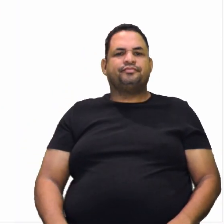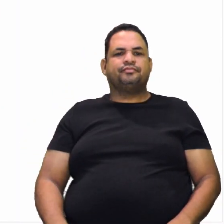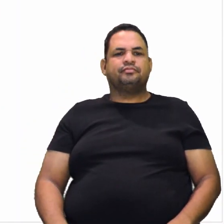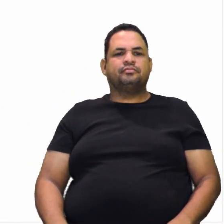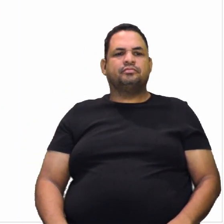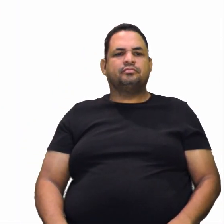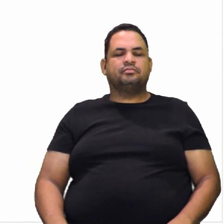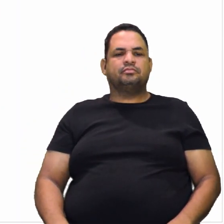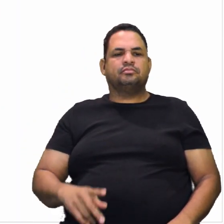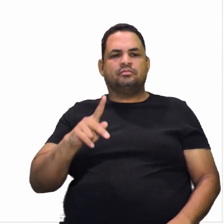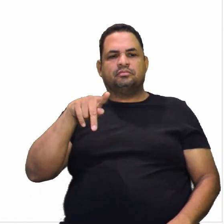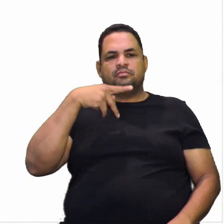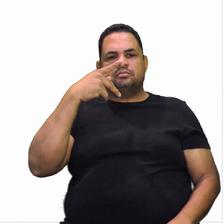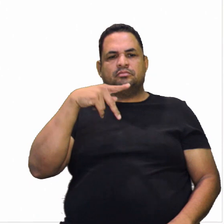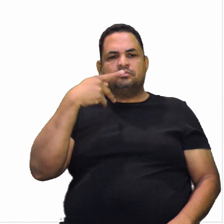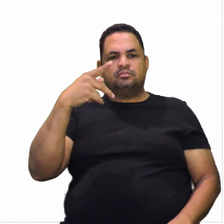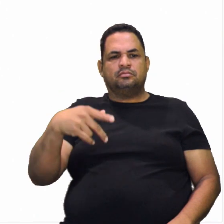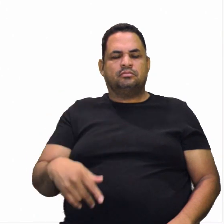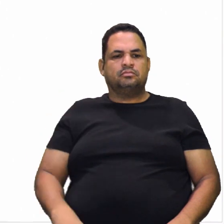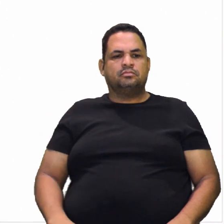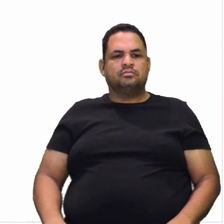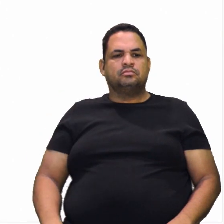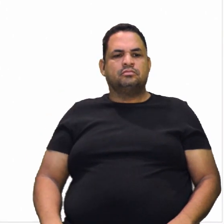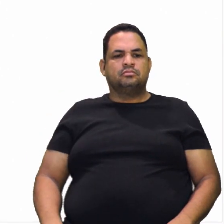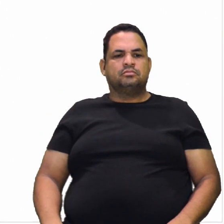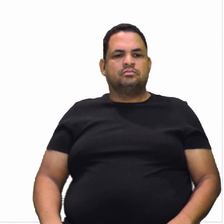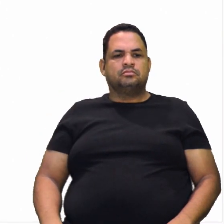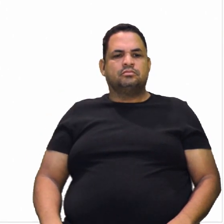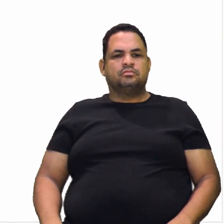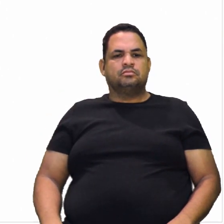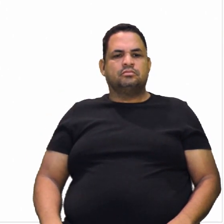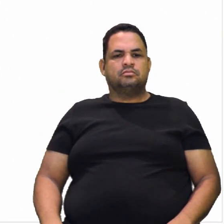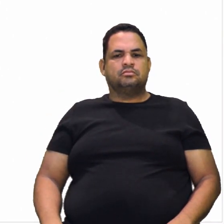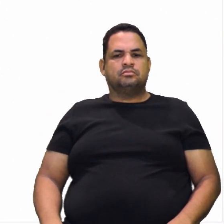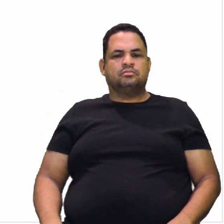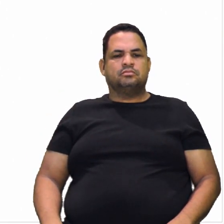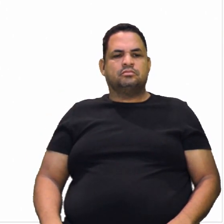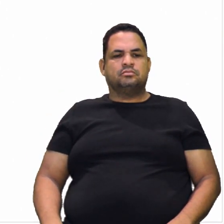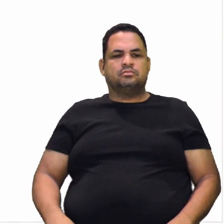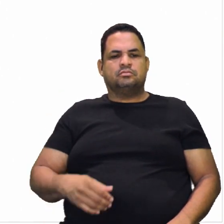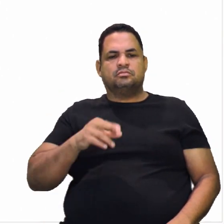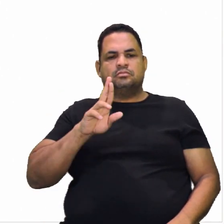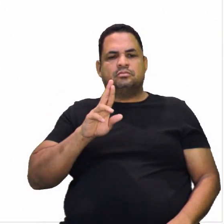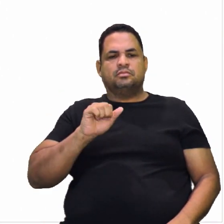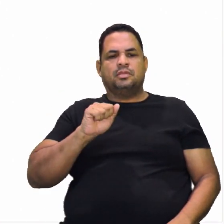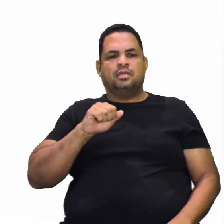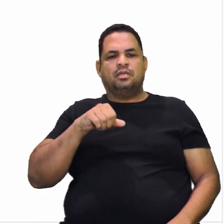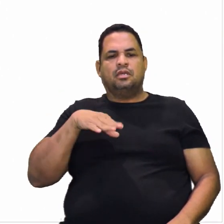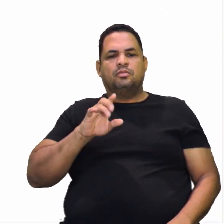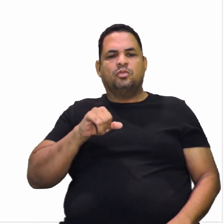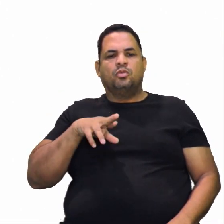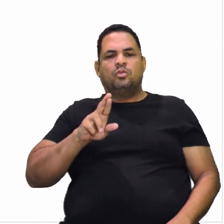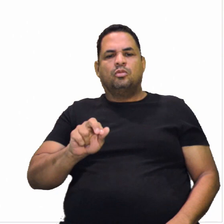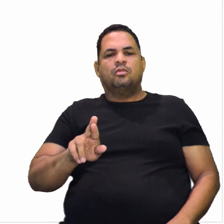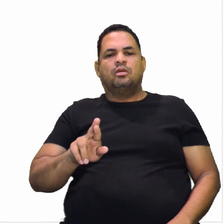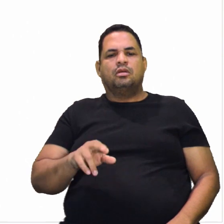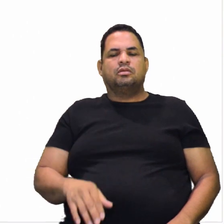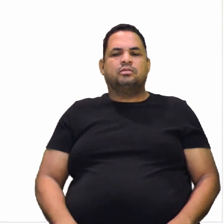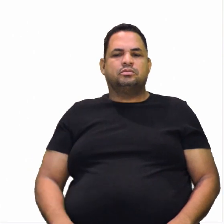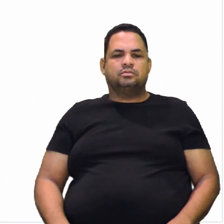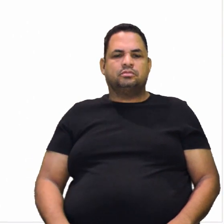estou falando de quem? De Ra, ou